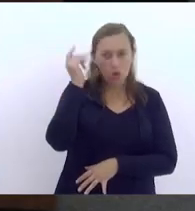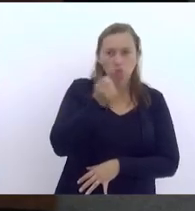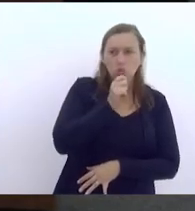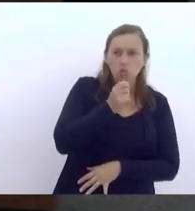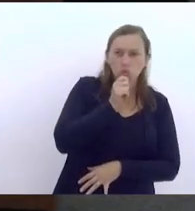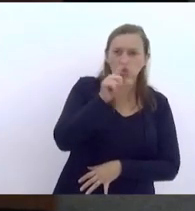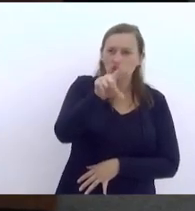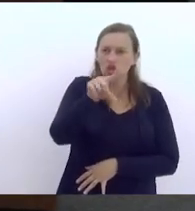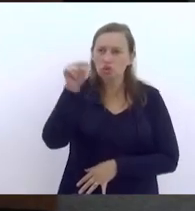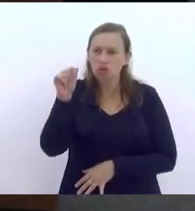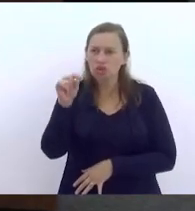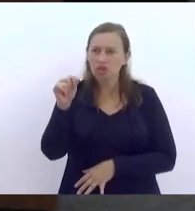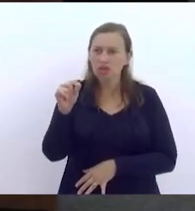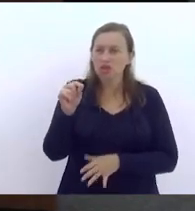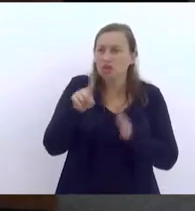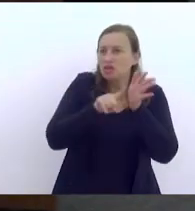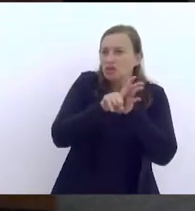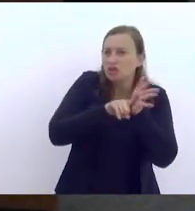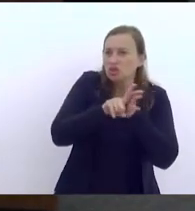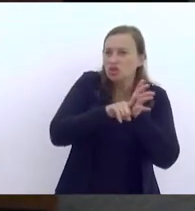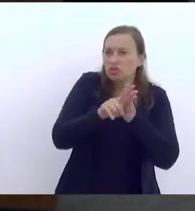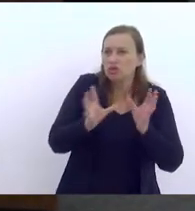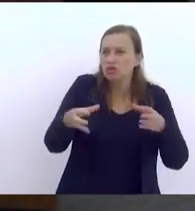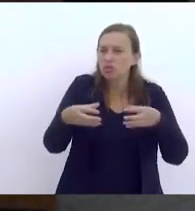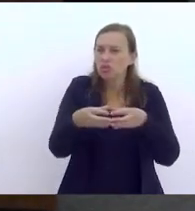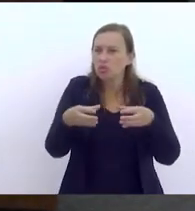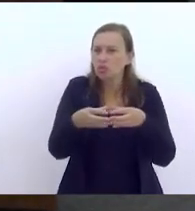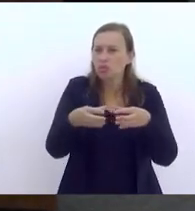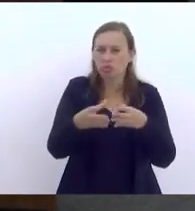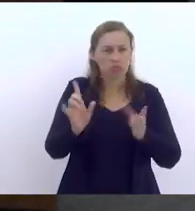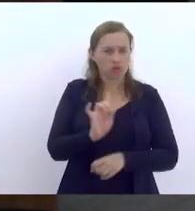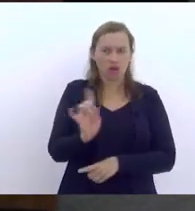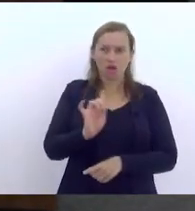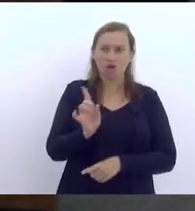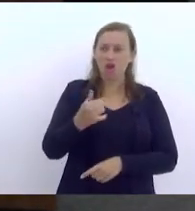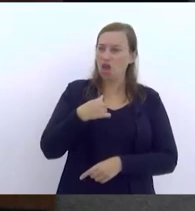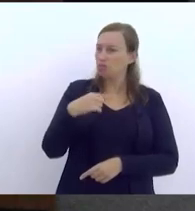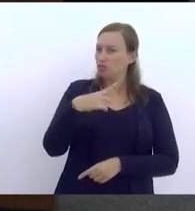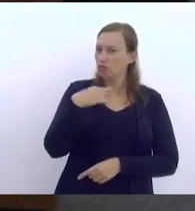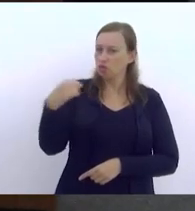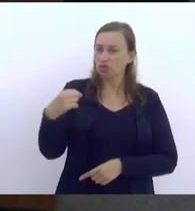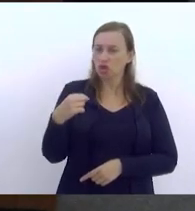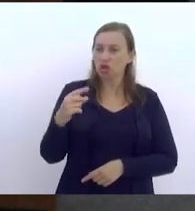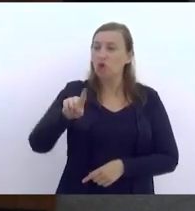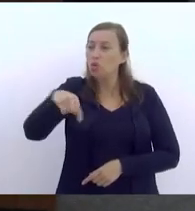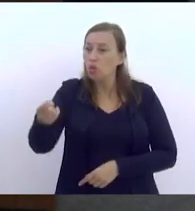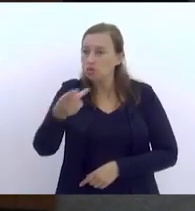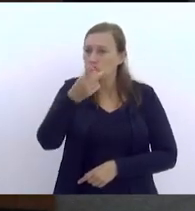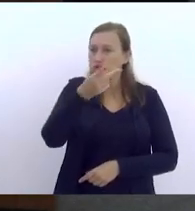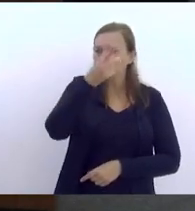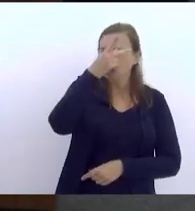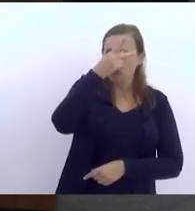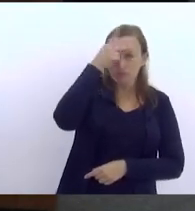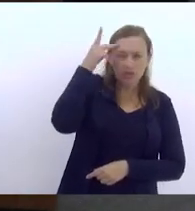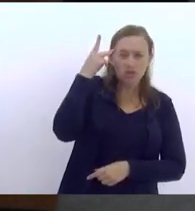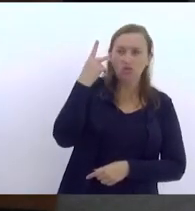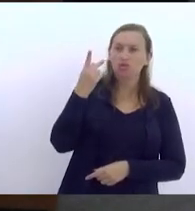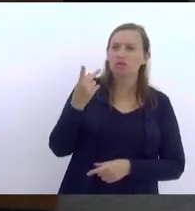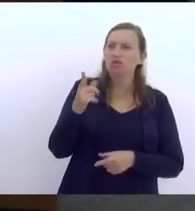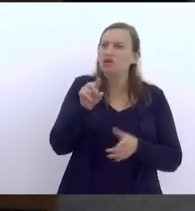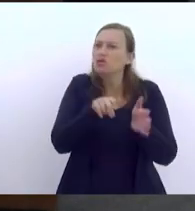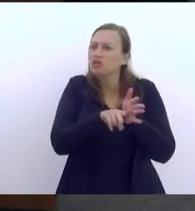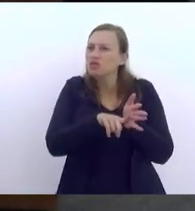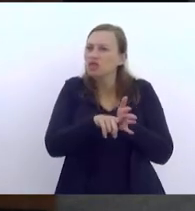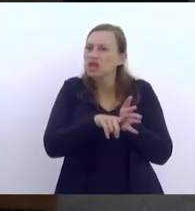foram eleitos, para ser fiscal do corpo alheio. Eu não fui eleito, e nenhum dos deputados e deputadas foram eleitos, para ser fiscal